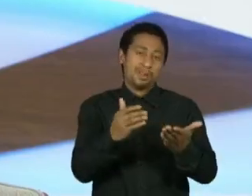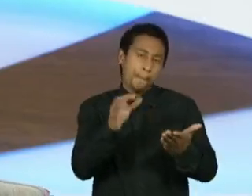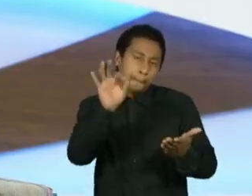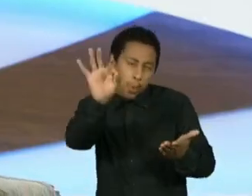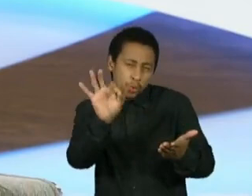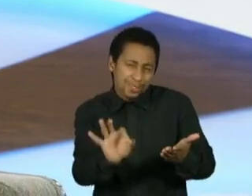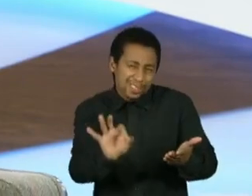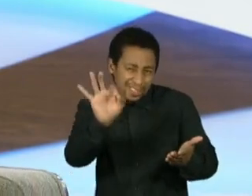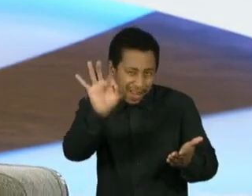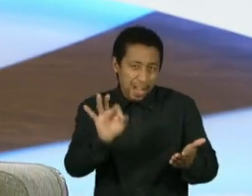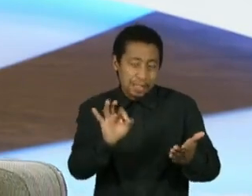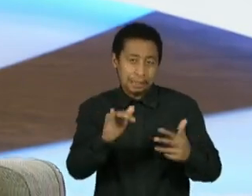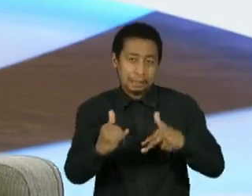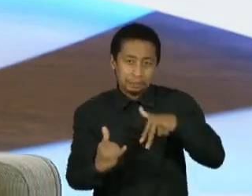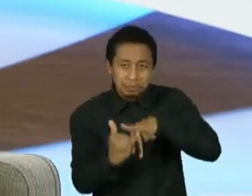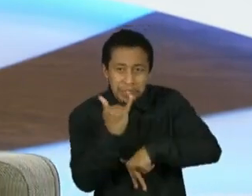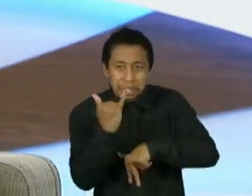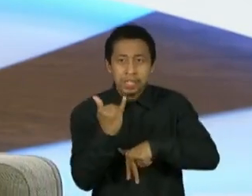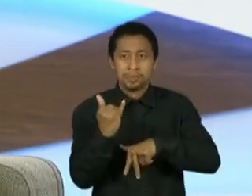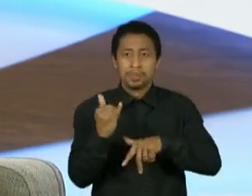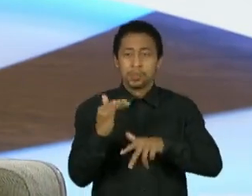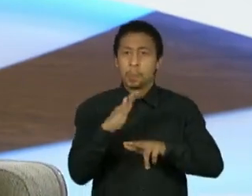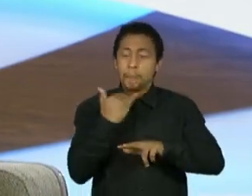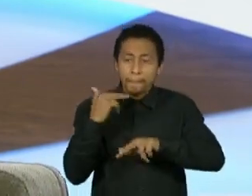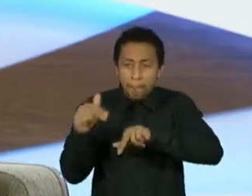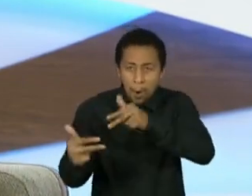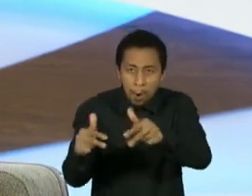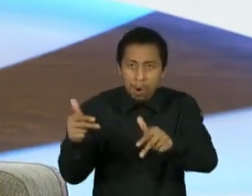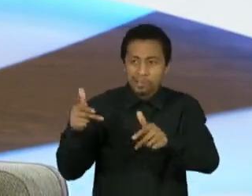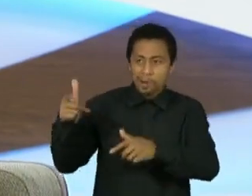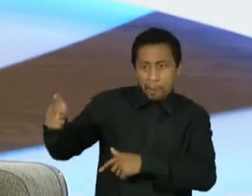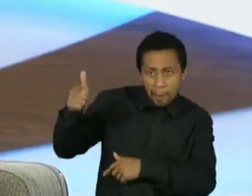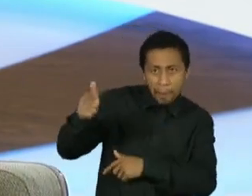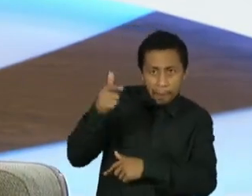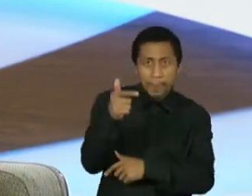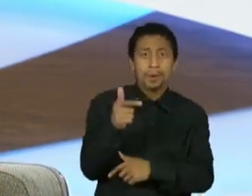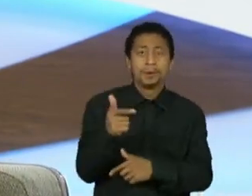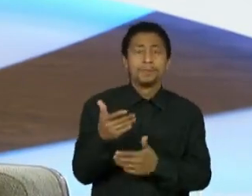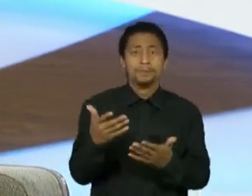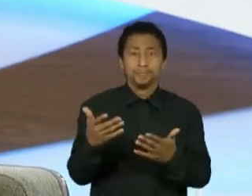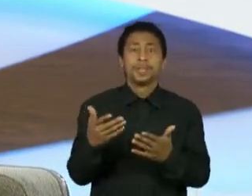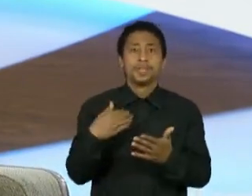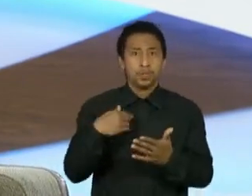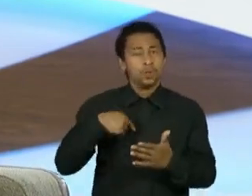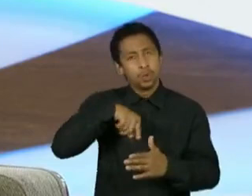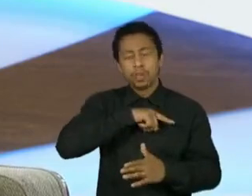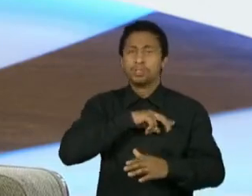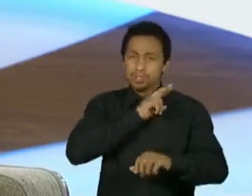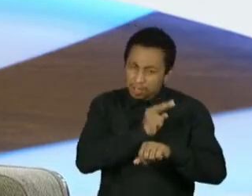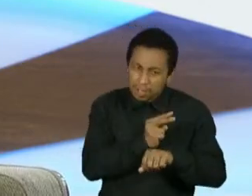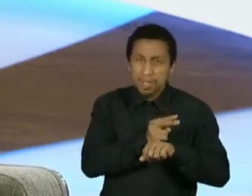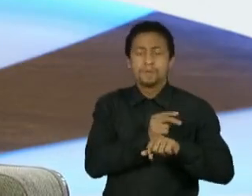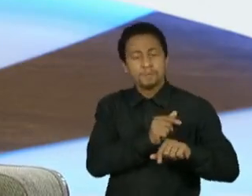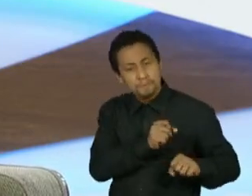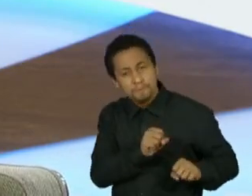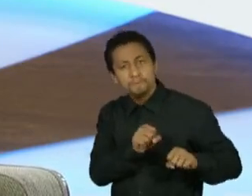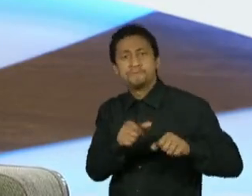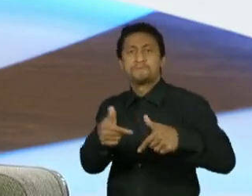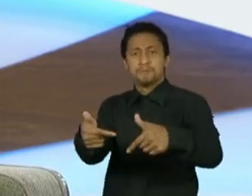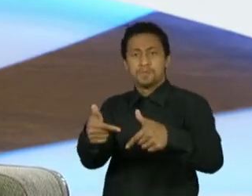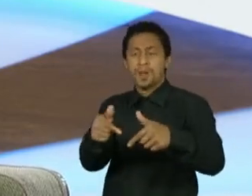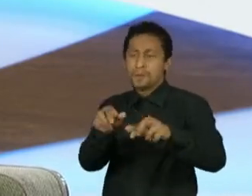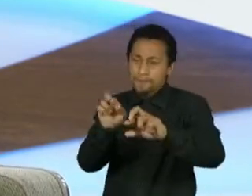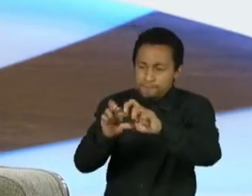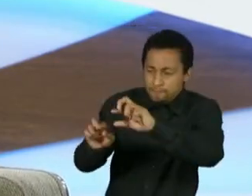Marcelle Decotê e Fabiana Pinto, elas têm agido quase que diariamente para acompanharmos e também incidirmos diante